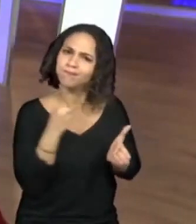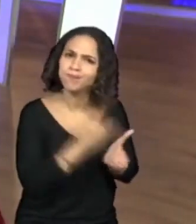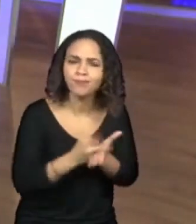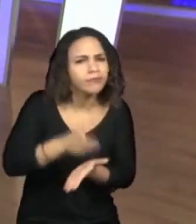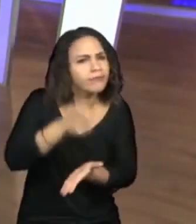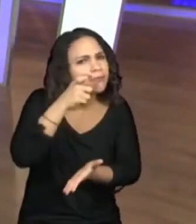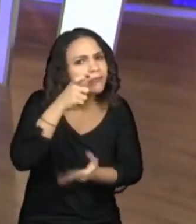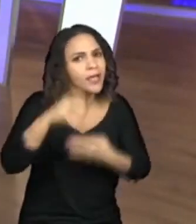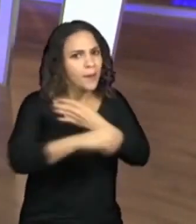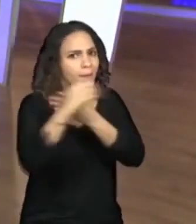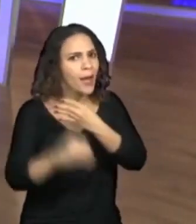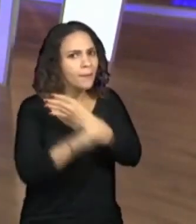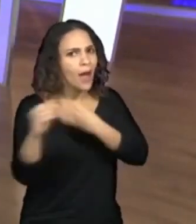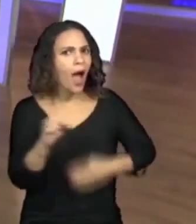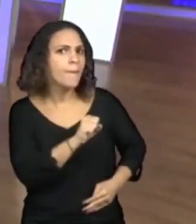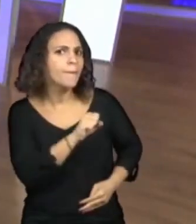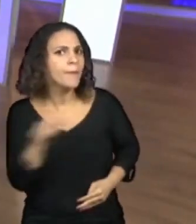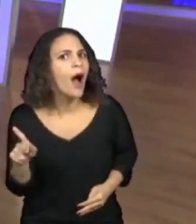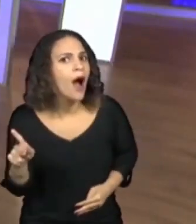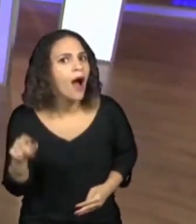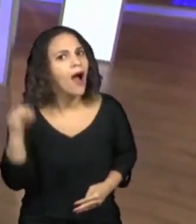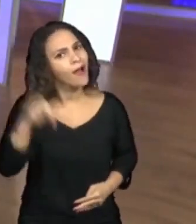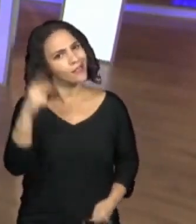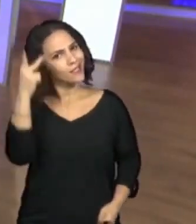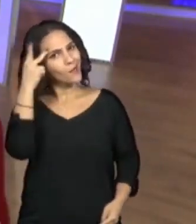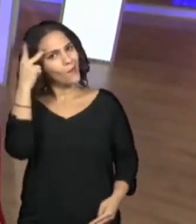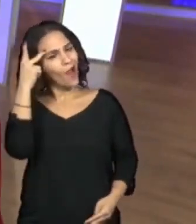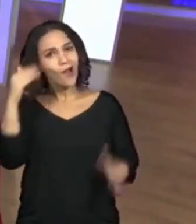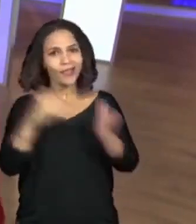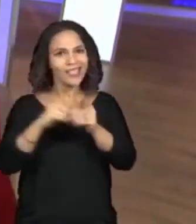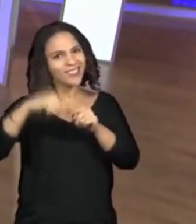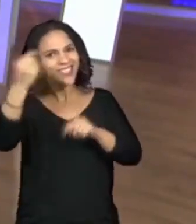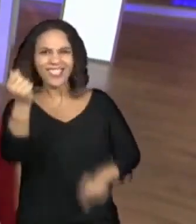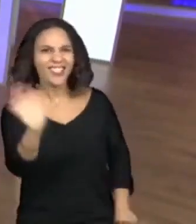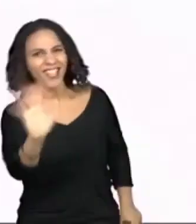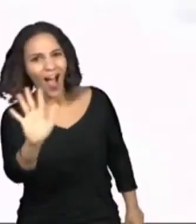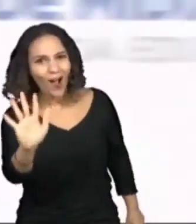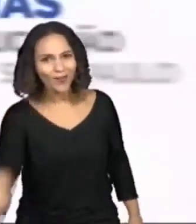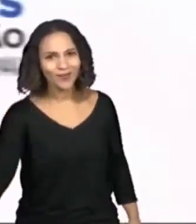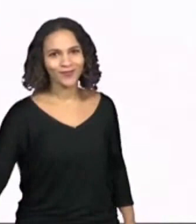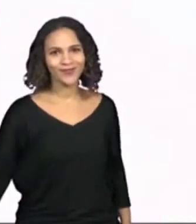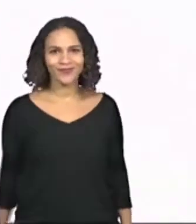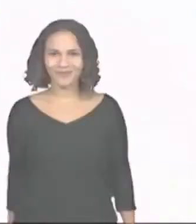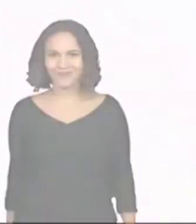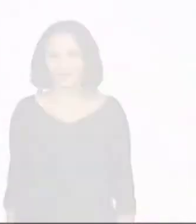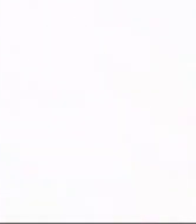acompanhando as aulas através do aplicativo do Centro de Mídias de São Paulo. Até mais! Tchau!